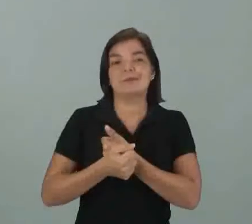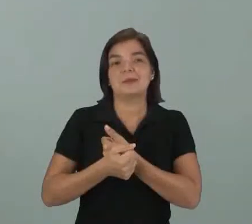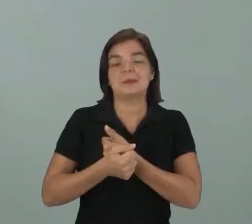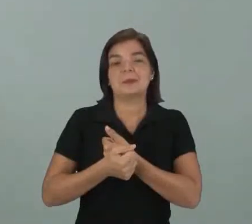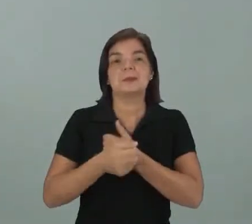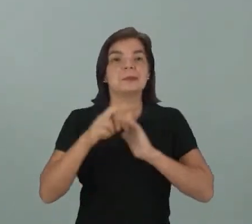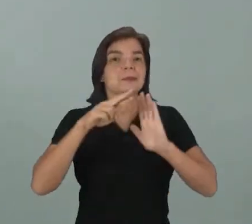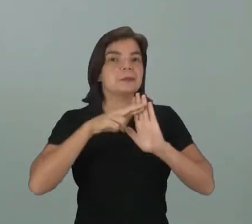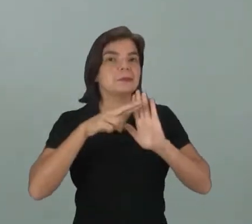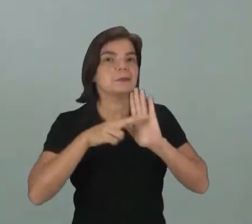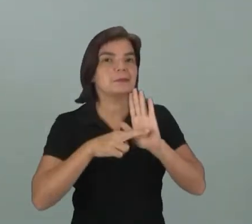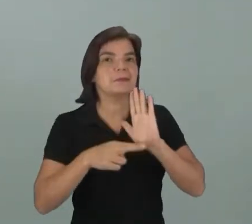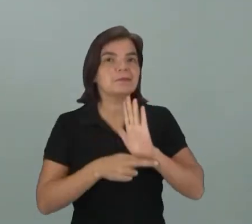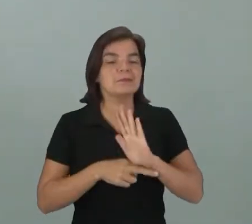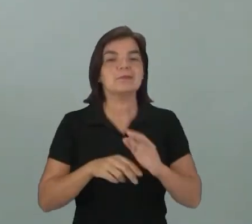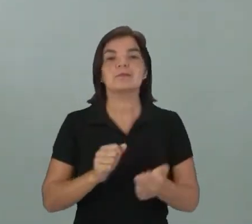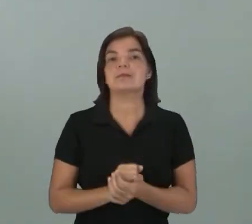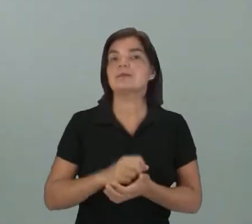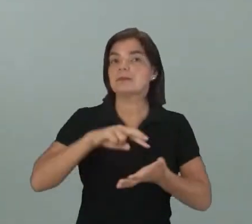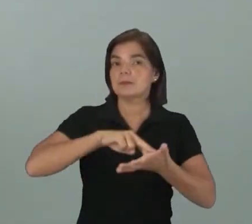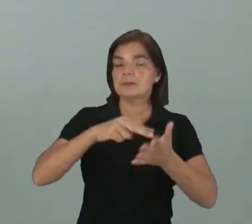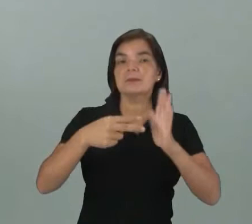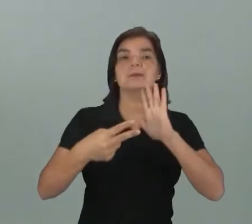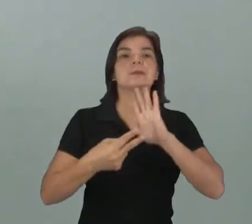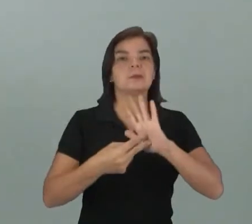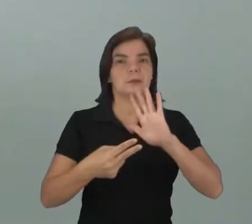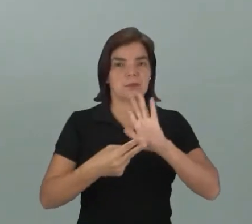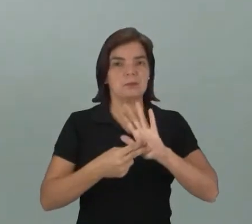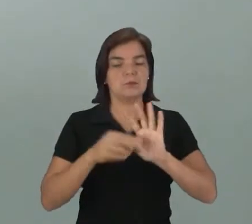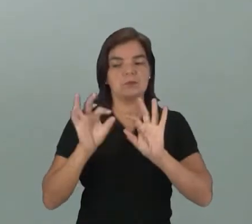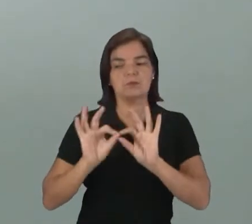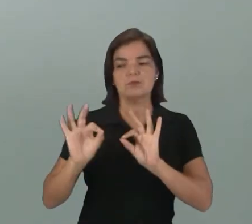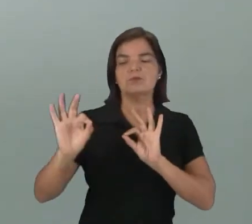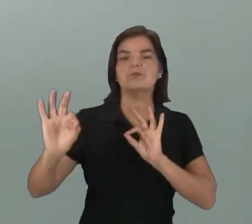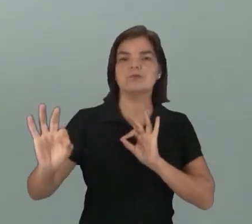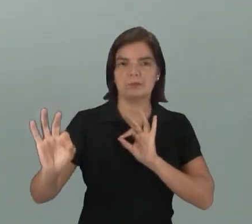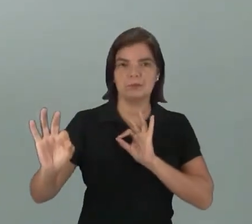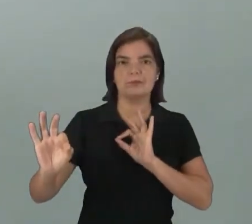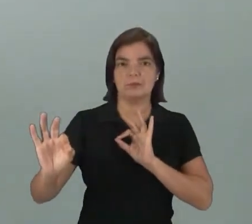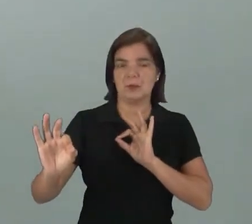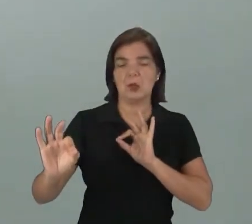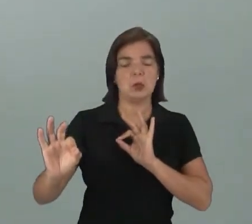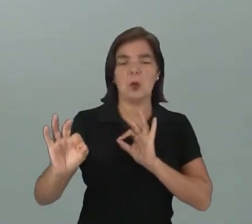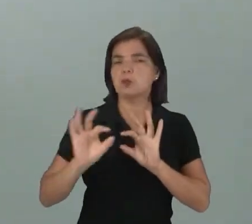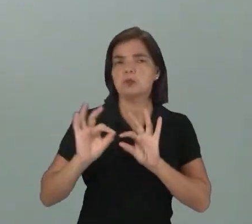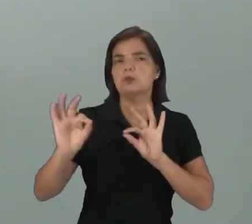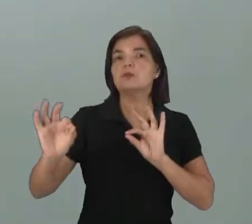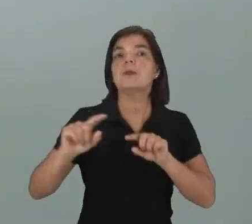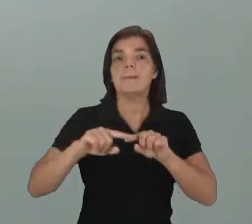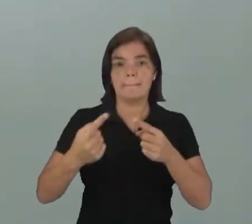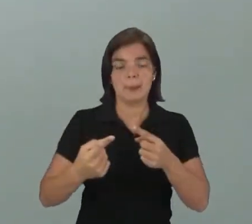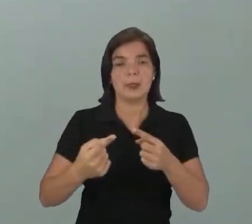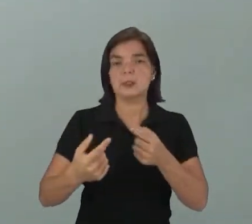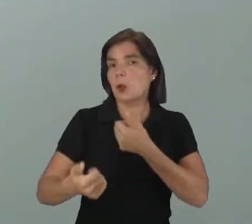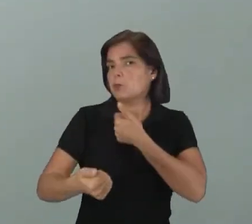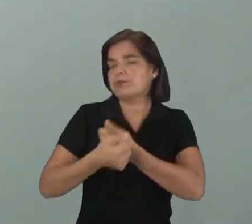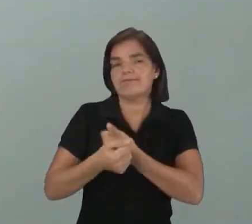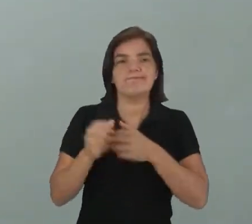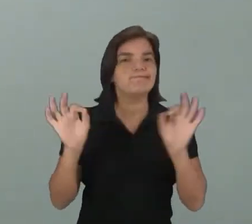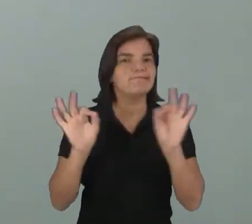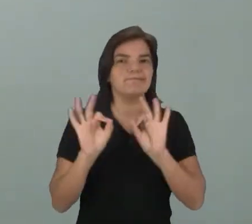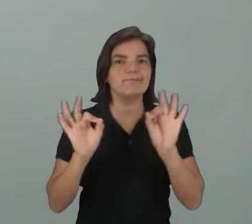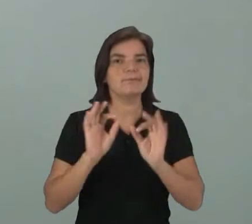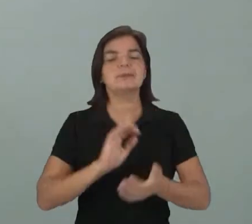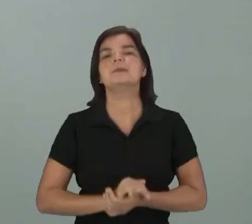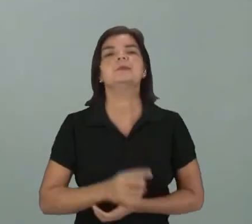diz a regra. Significa que nós temos um certo distanciamento, né? Não muito longe, mas não está mais tão próximo